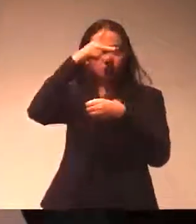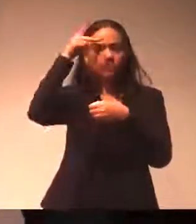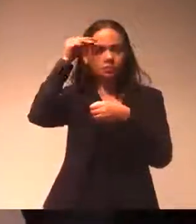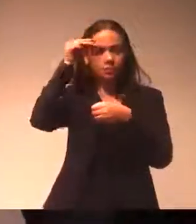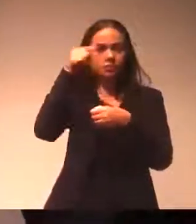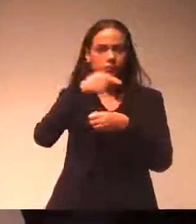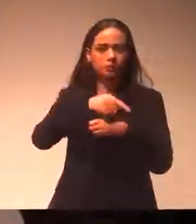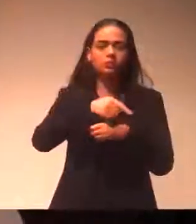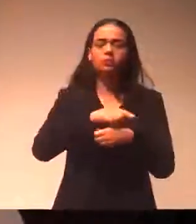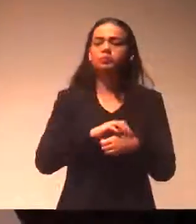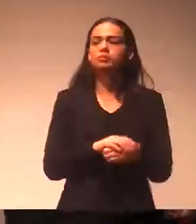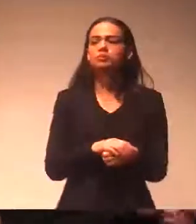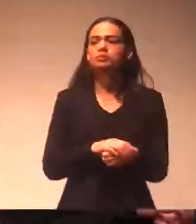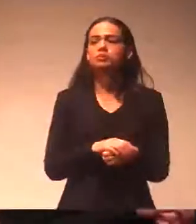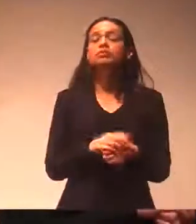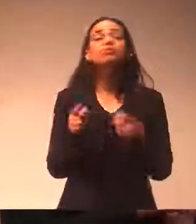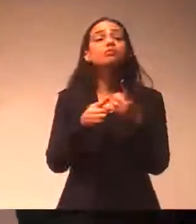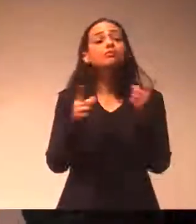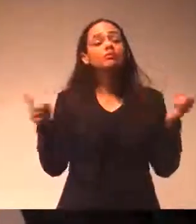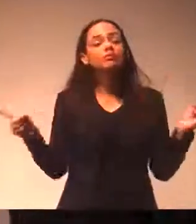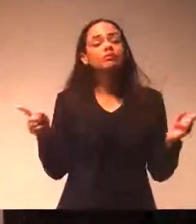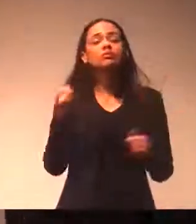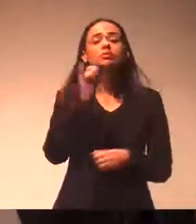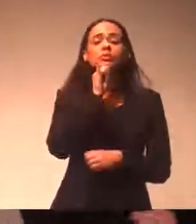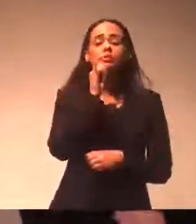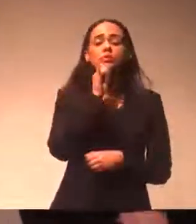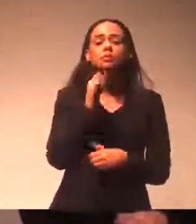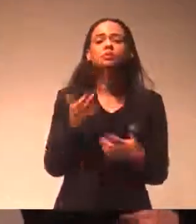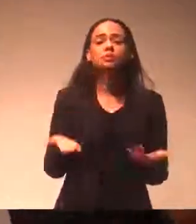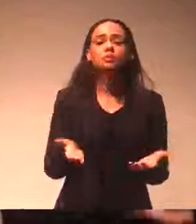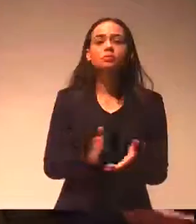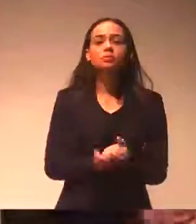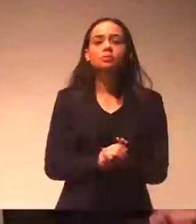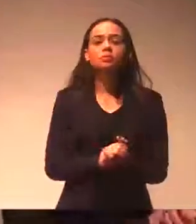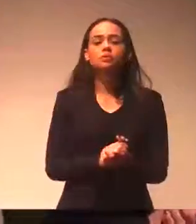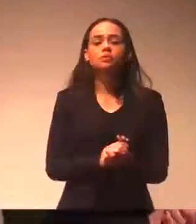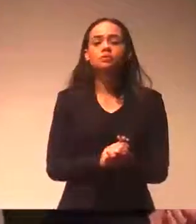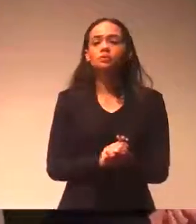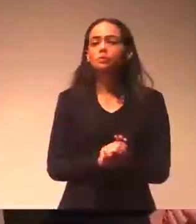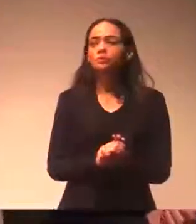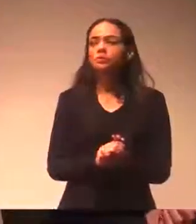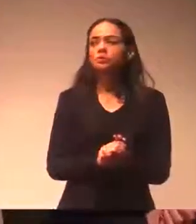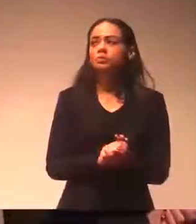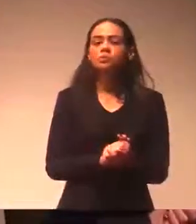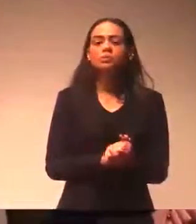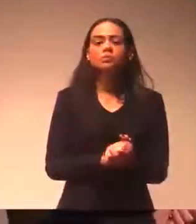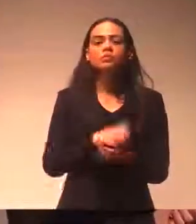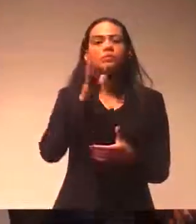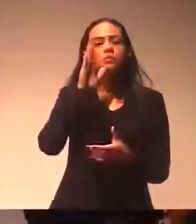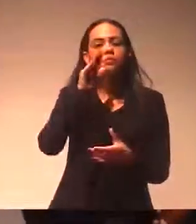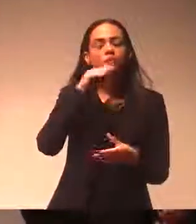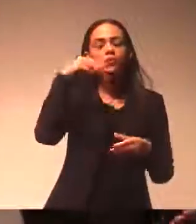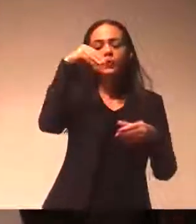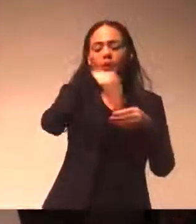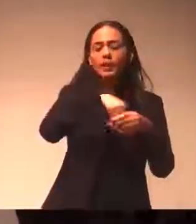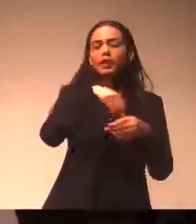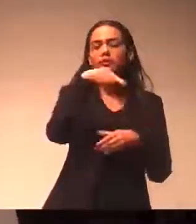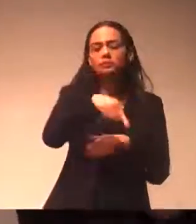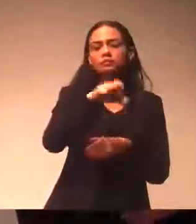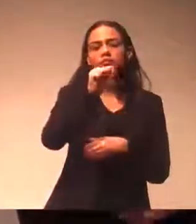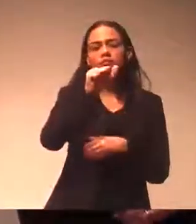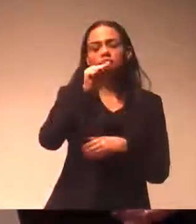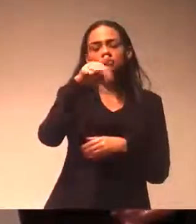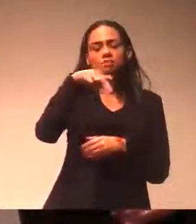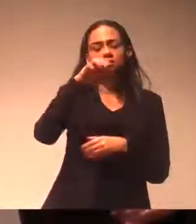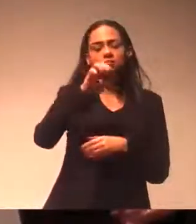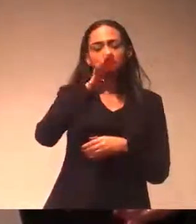Onde estão, não sei se colocaram agora, os cargos, Adriano, os cargos da Sanebave, a estrutura salarial da Sanebave, não está lá no